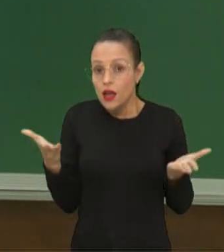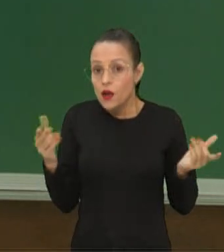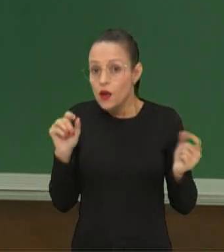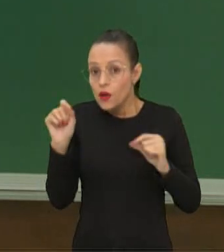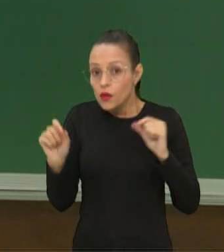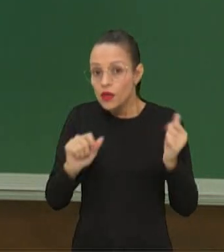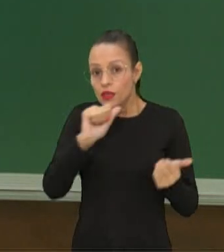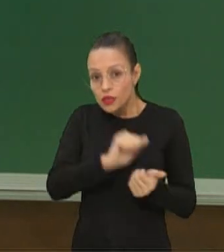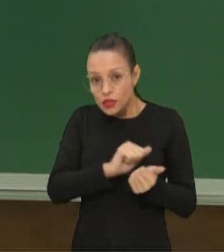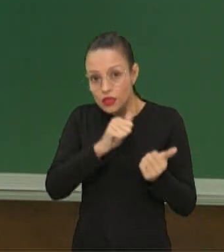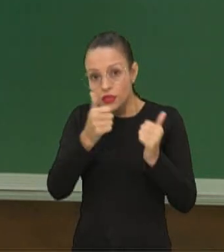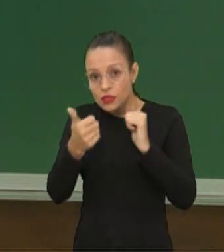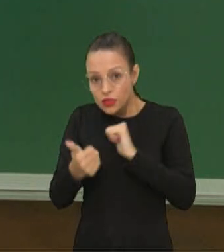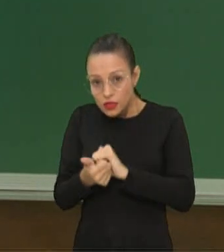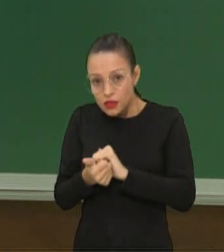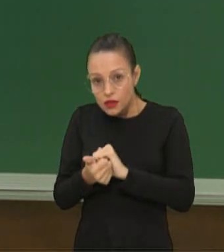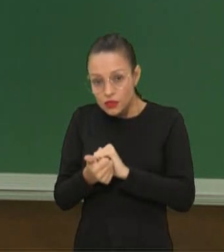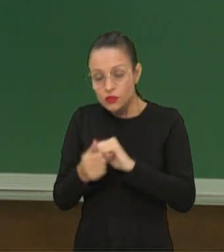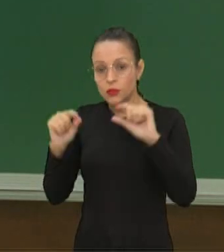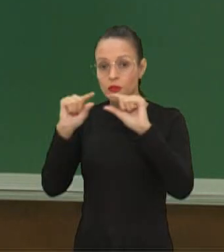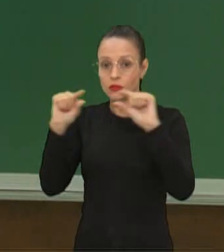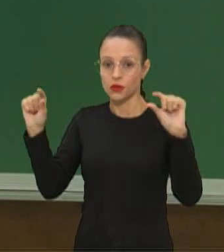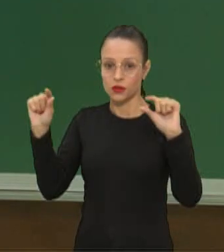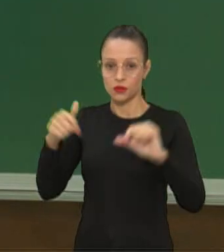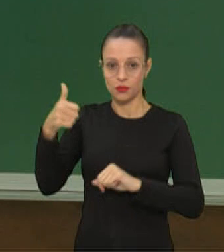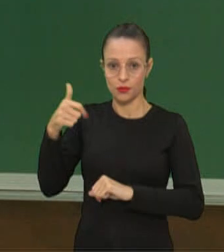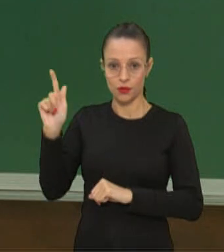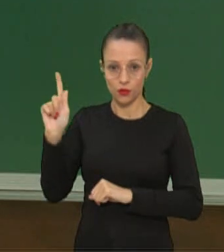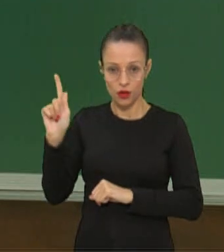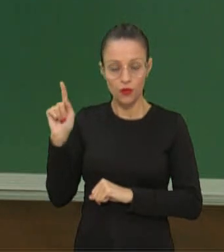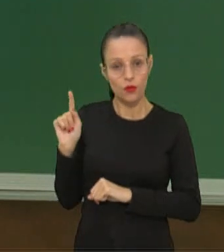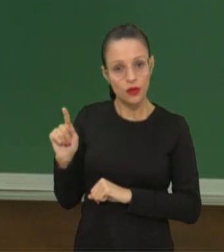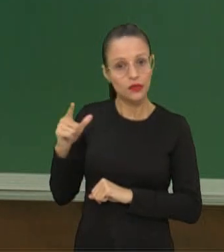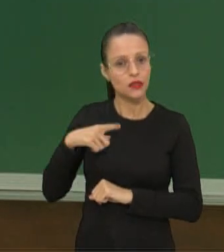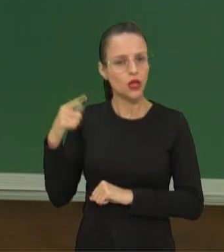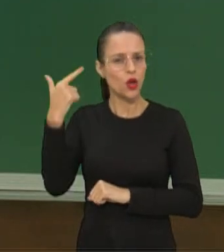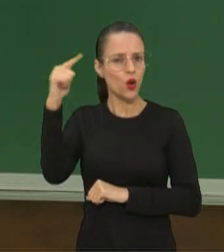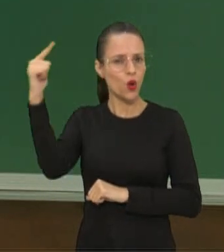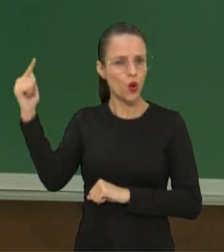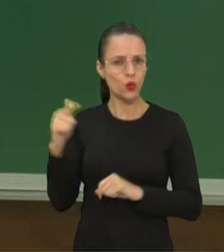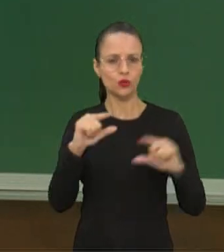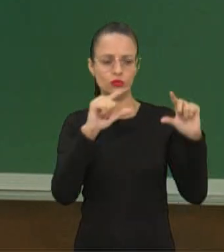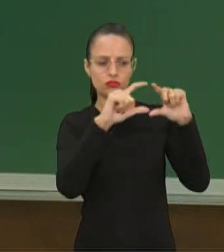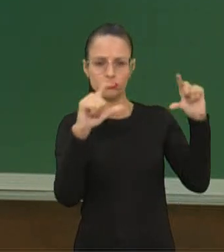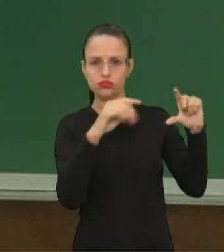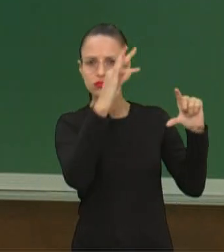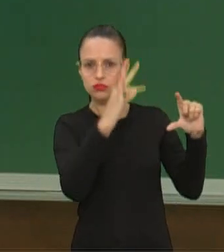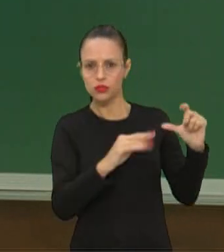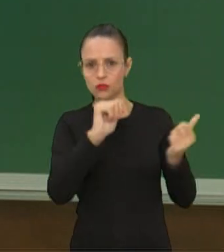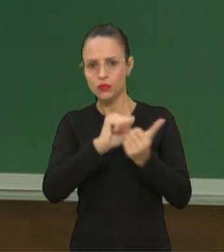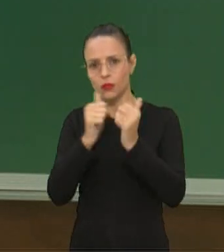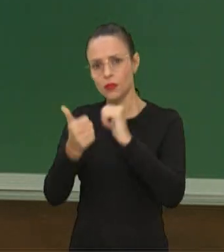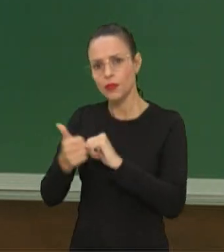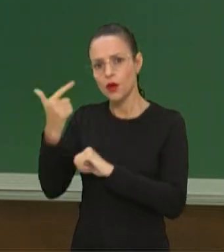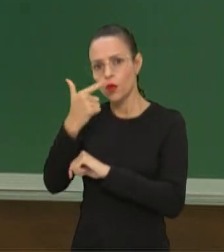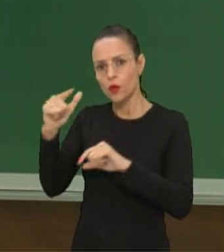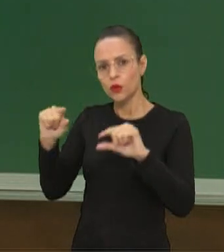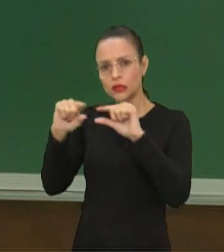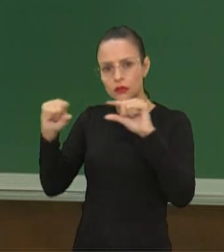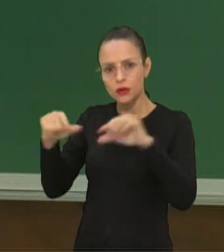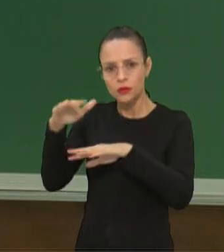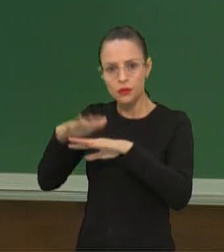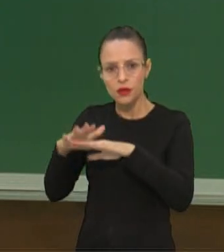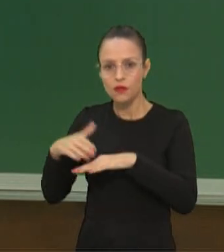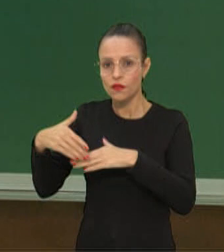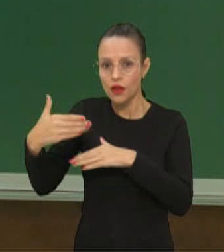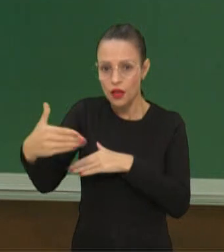está transformando os problemas em equações do primeiro grau. Existem outros tipos de problemas que resultam em outras operações matemáticas que